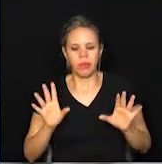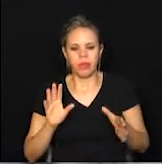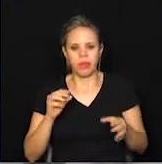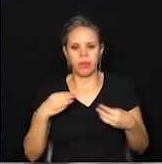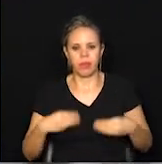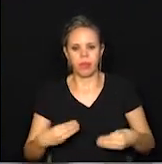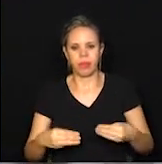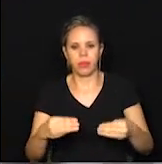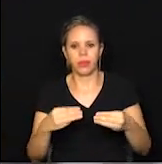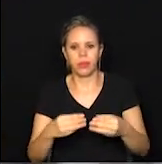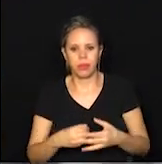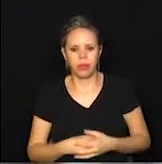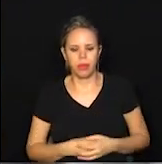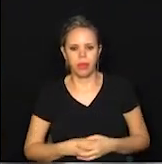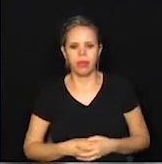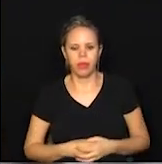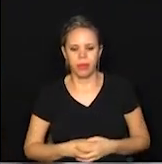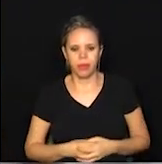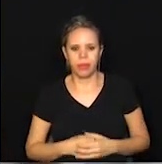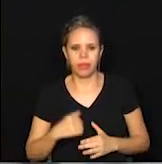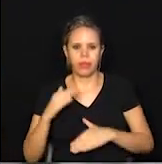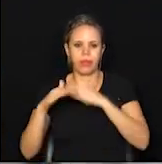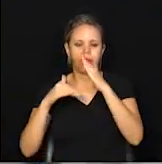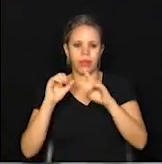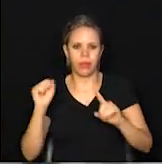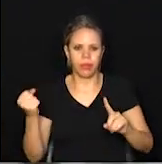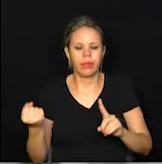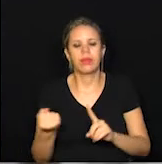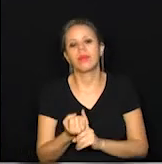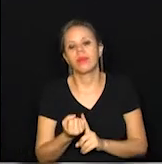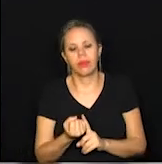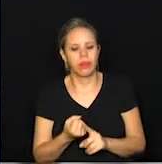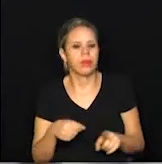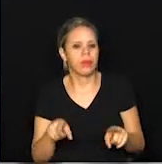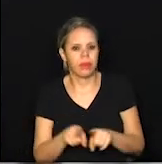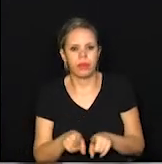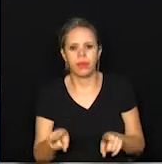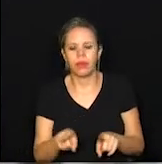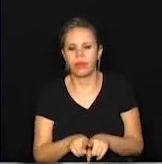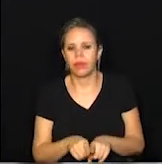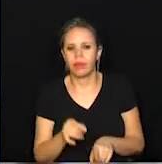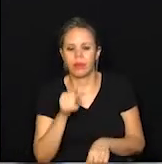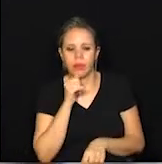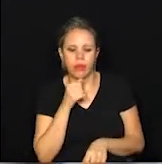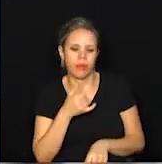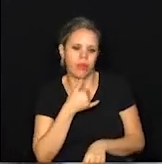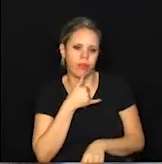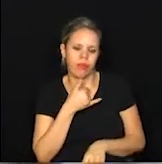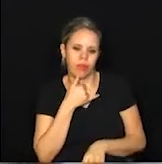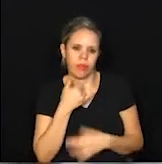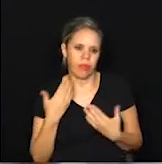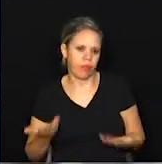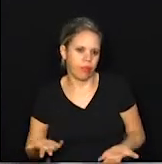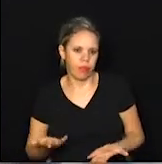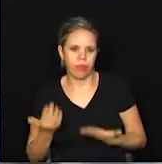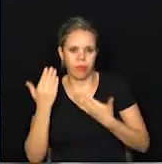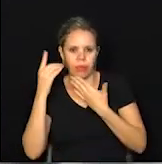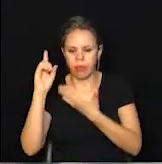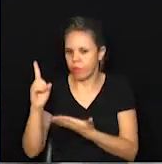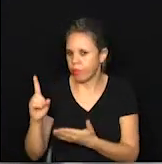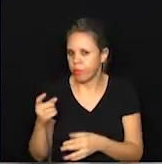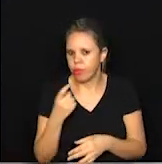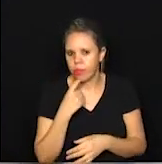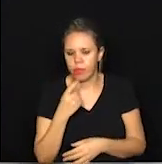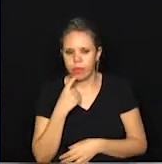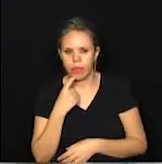Ministério do Desenvolvimento Social. Também lamentar, graças a Deus,